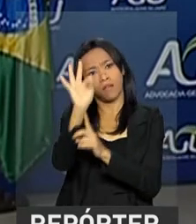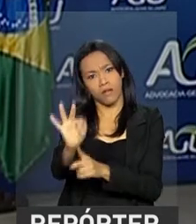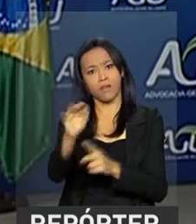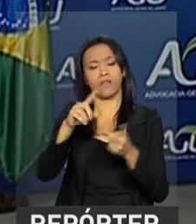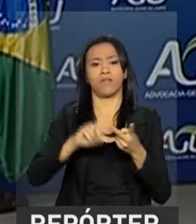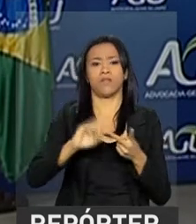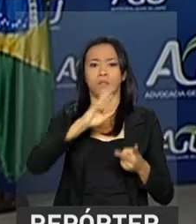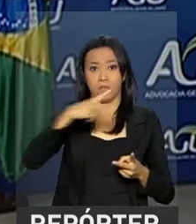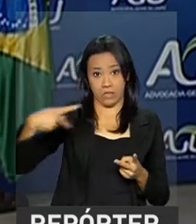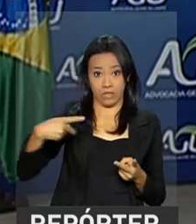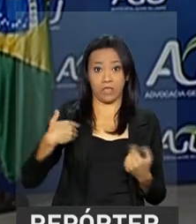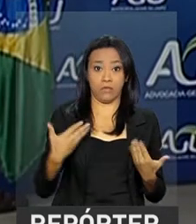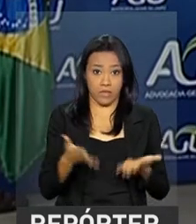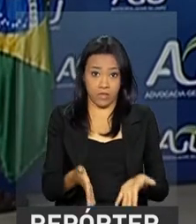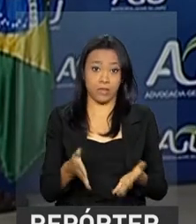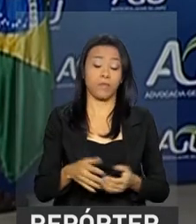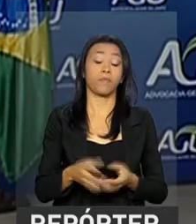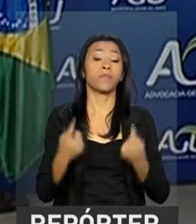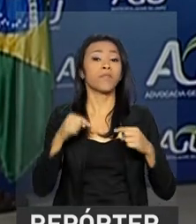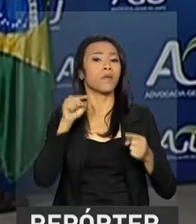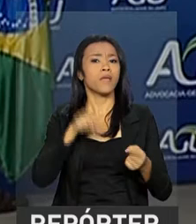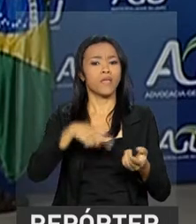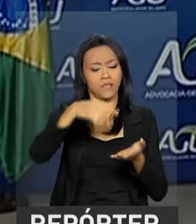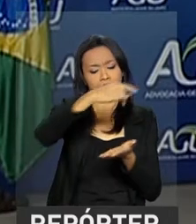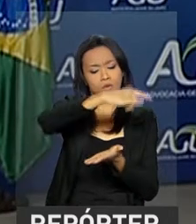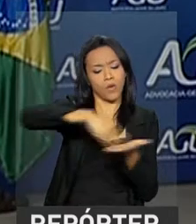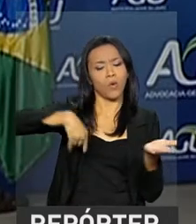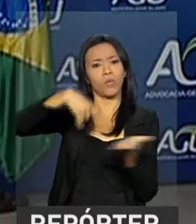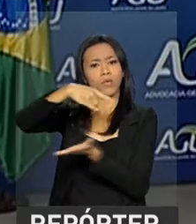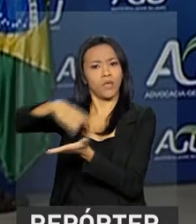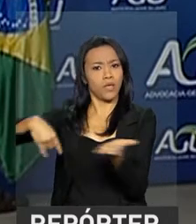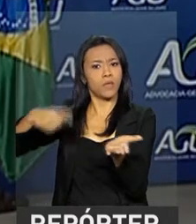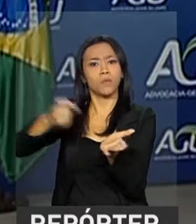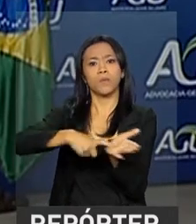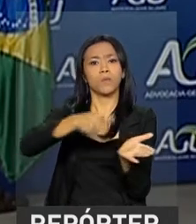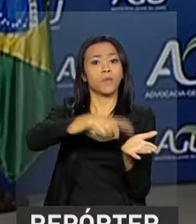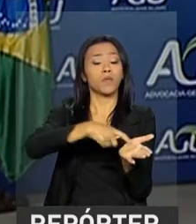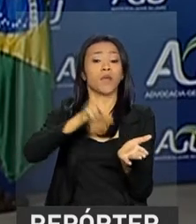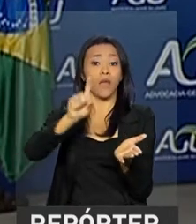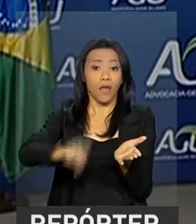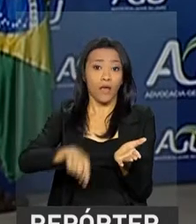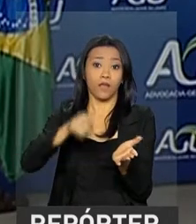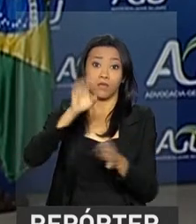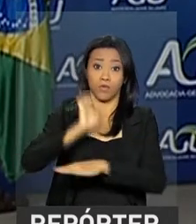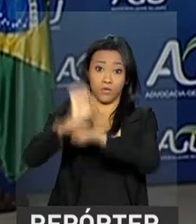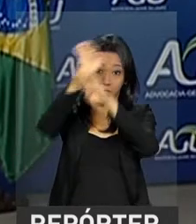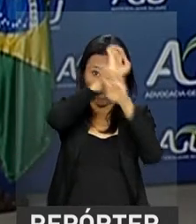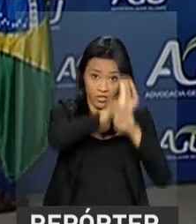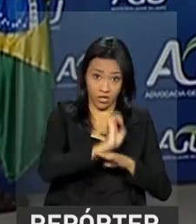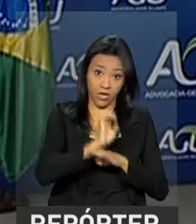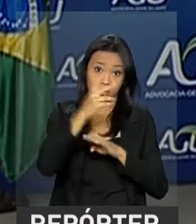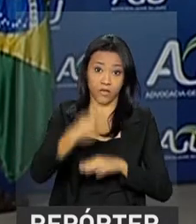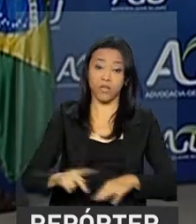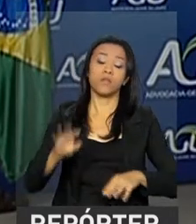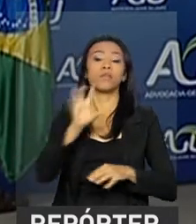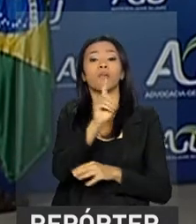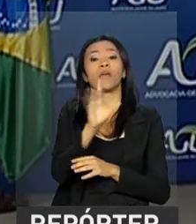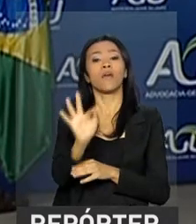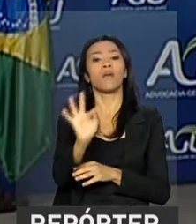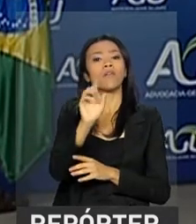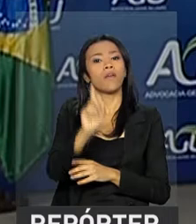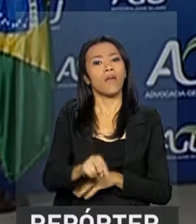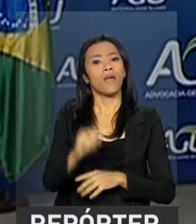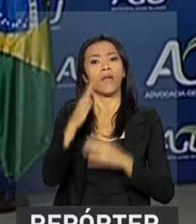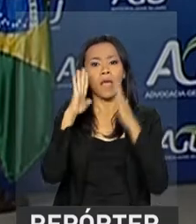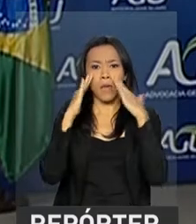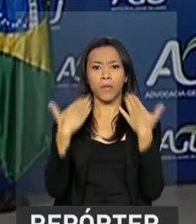Lúcia. Um desses acordos prevê a cooperação entre os representantes jurídicos federal e estaduais aí na representação do Brasil